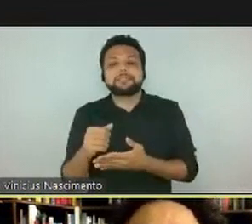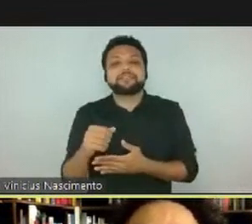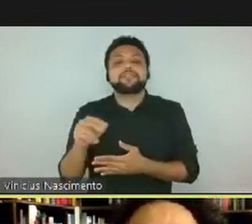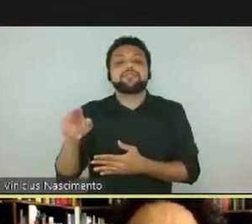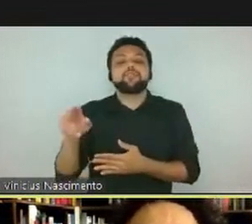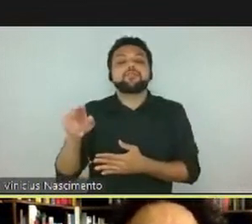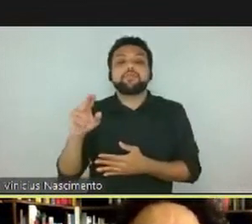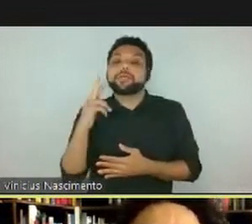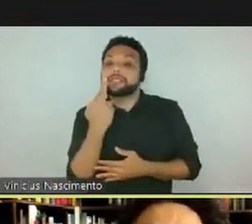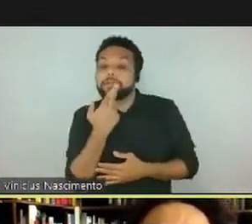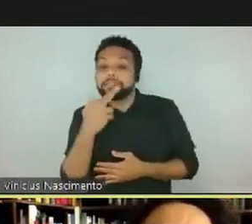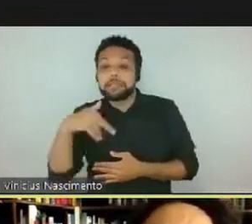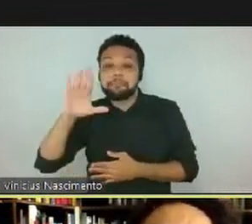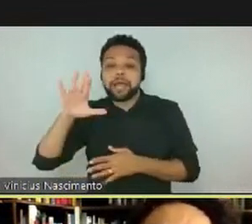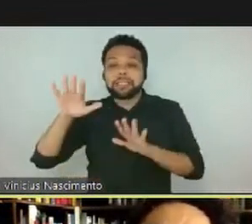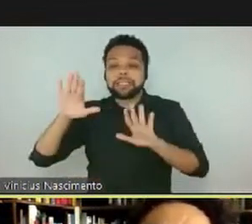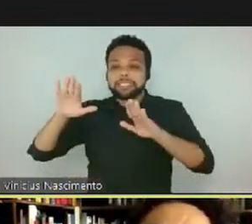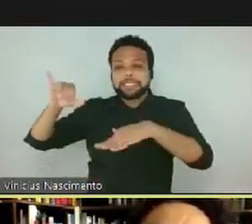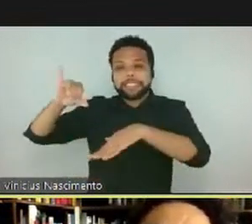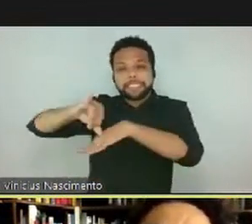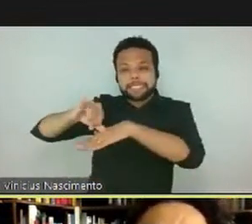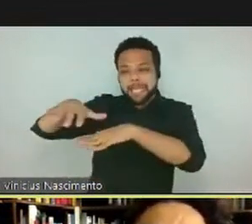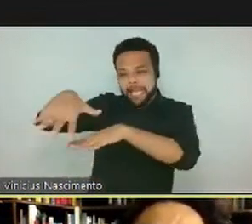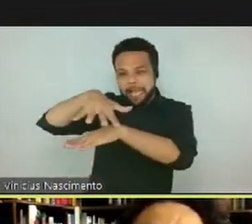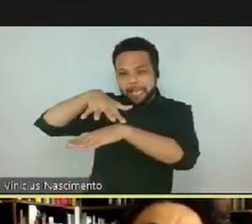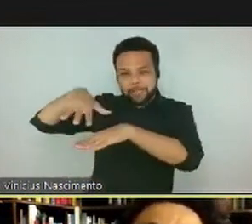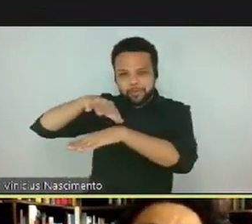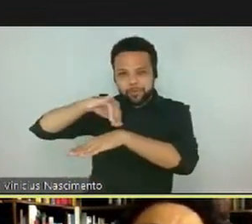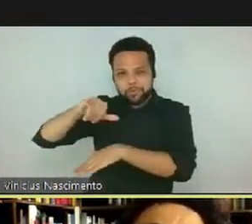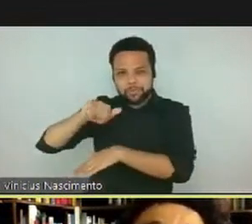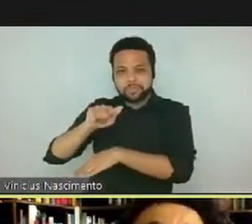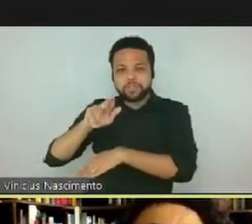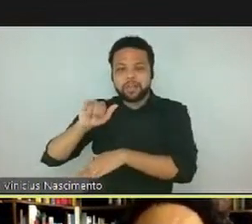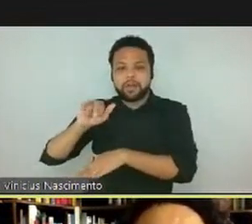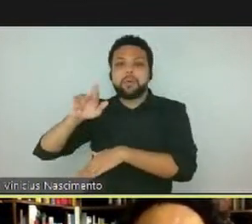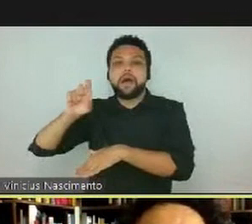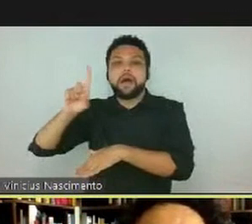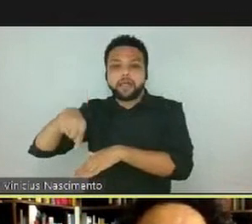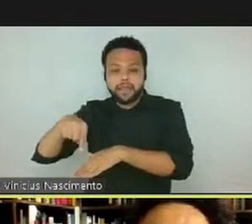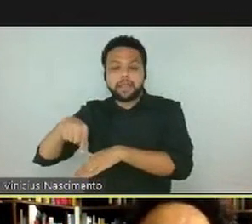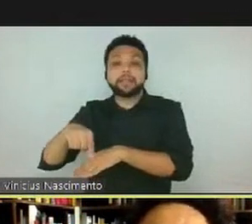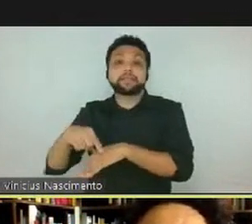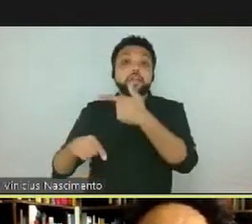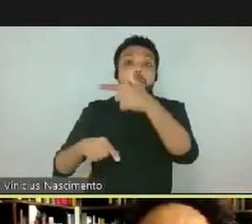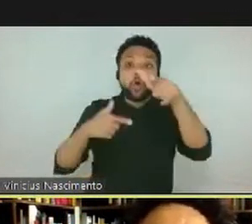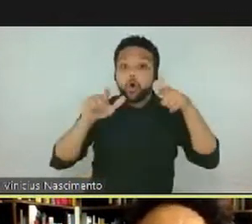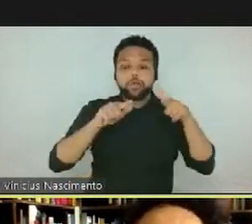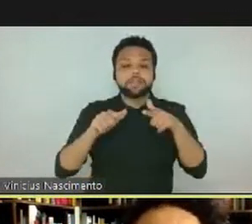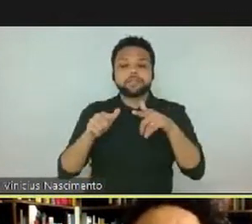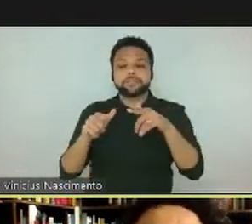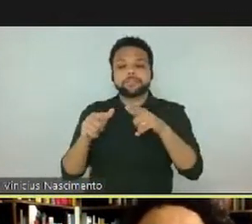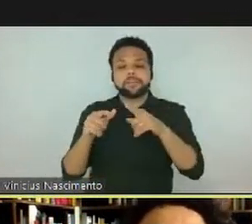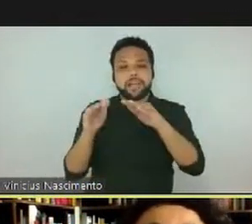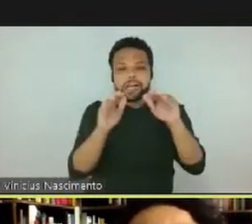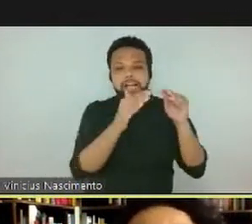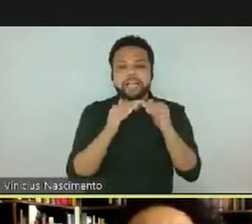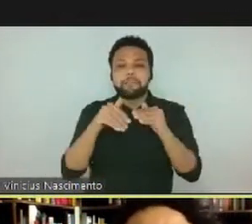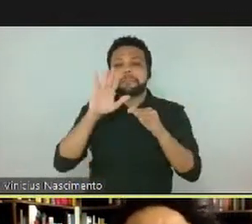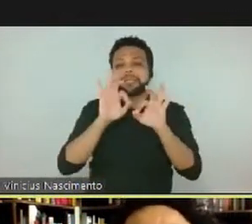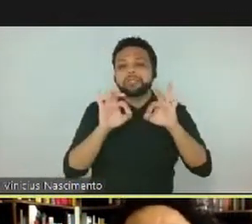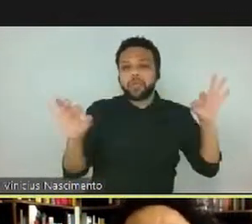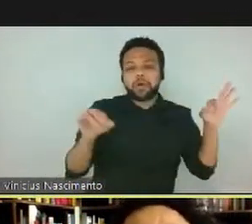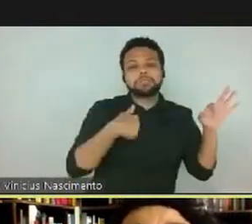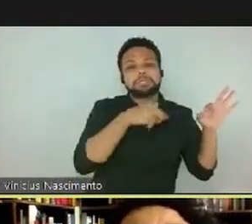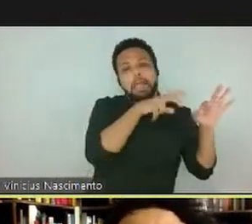central do bairro Jaguaré e tem comunidades que já fazem fronteira com Osasco. Então, para essas famílias se deslocarem a